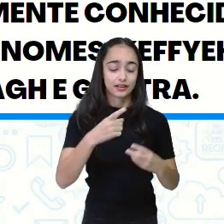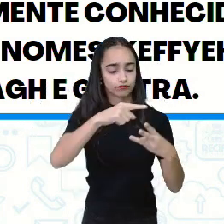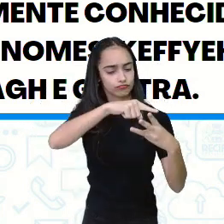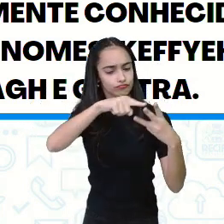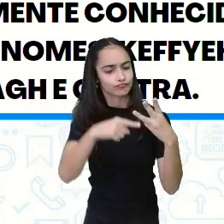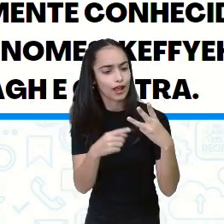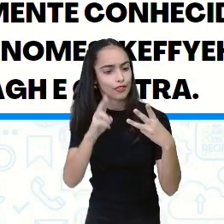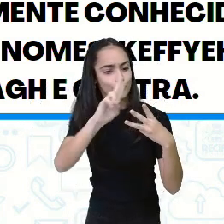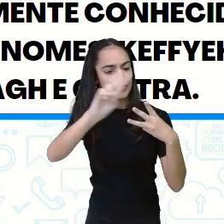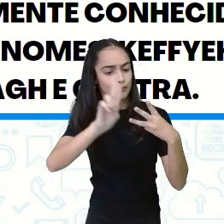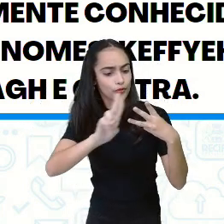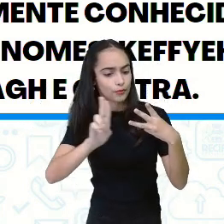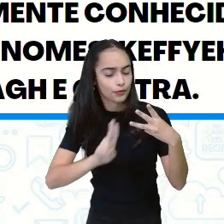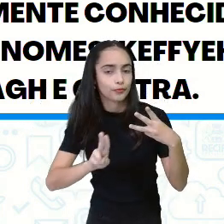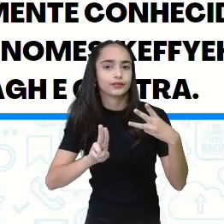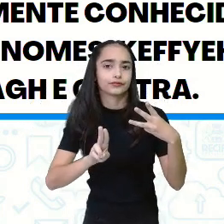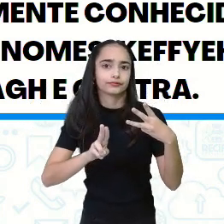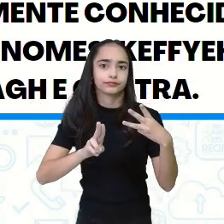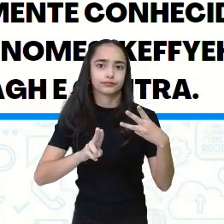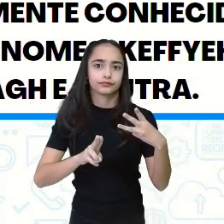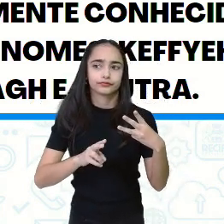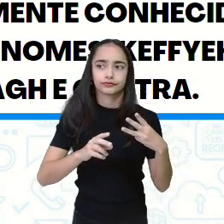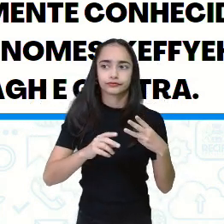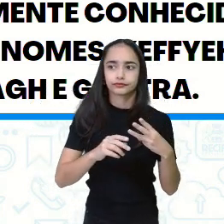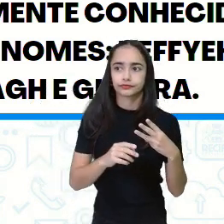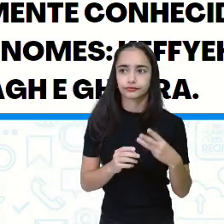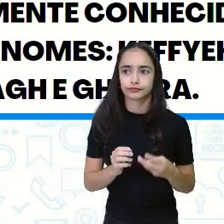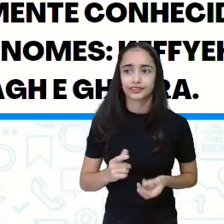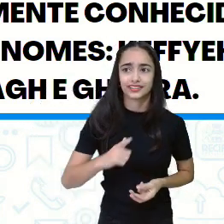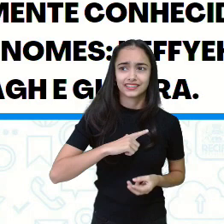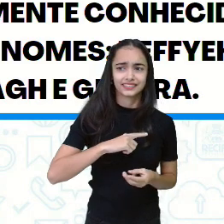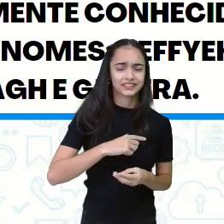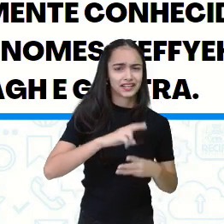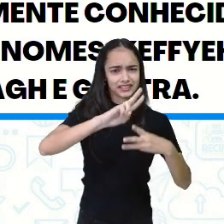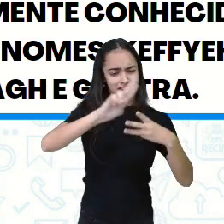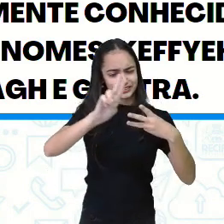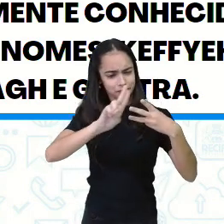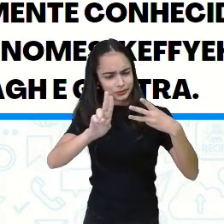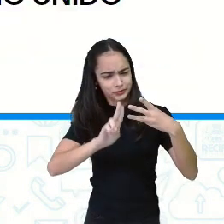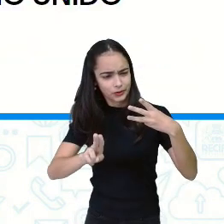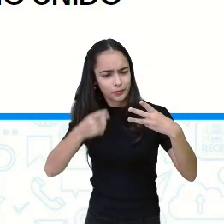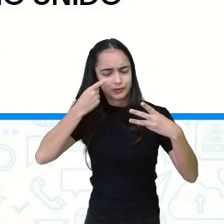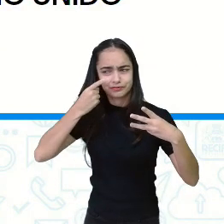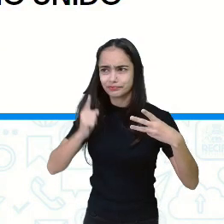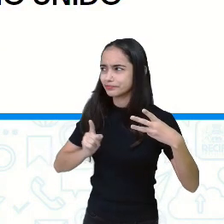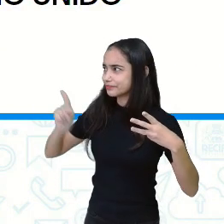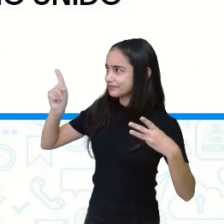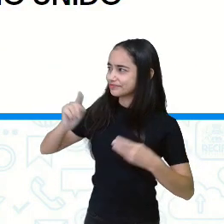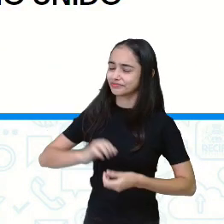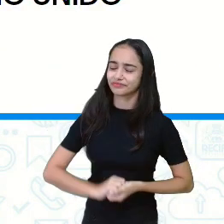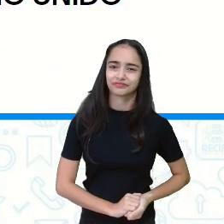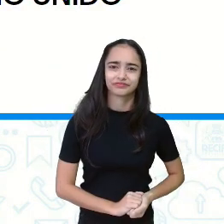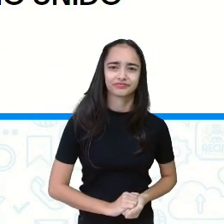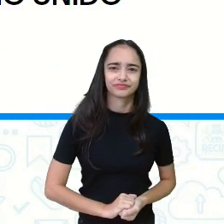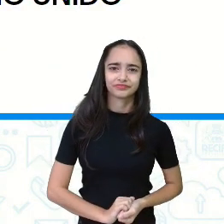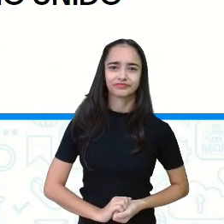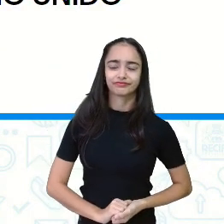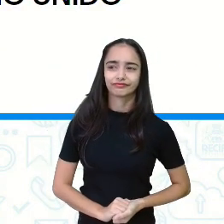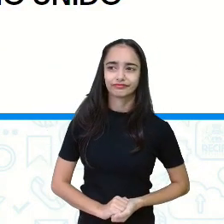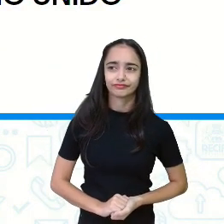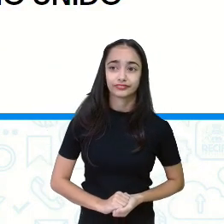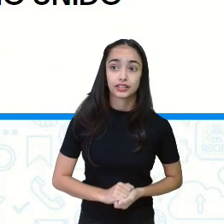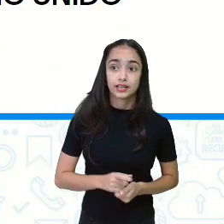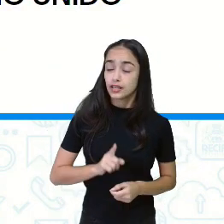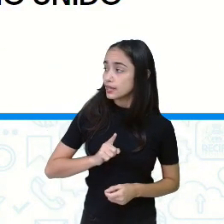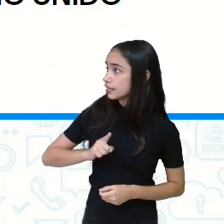se eu lerei esses nomes certos. Kef, Shemag e Gutra, tá? Pode ser chamado assim. E esse aí